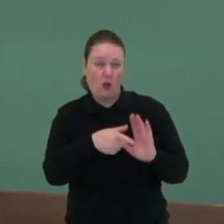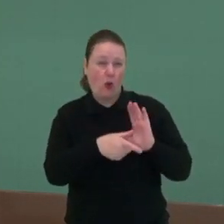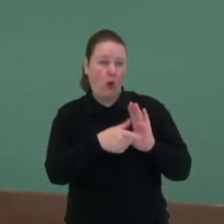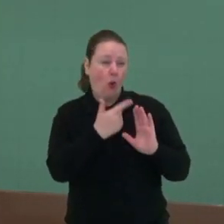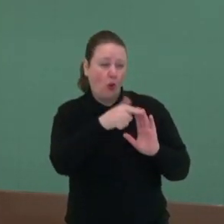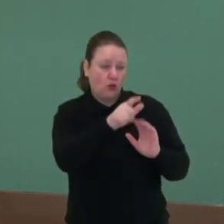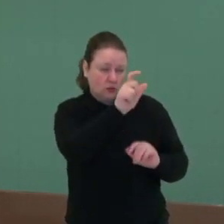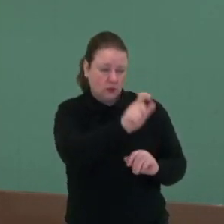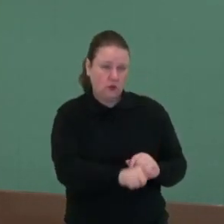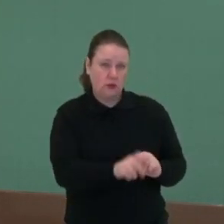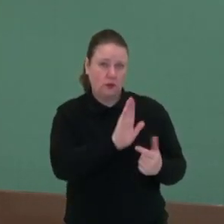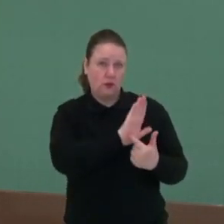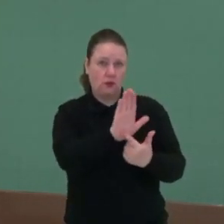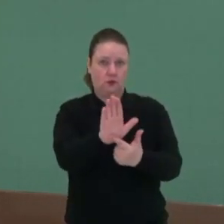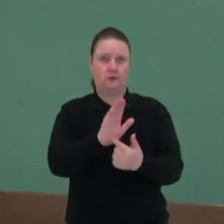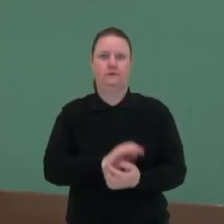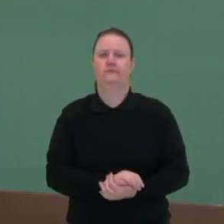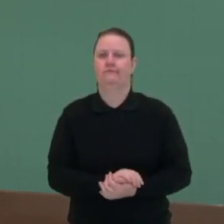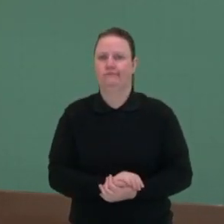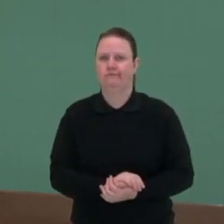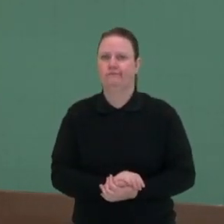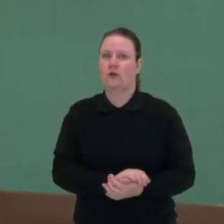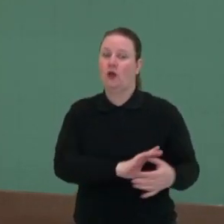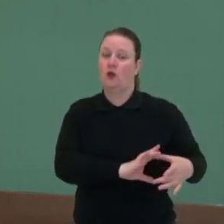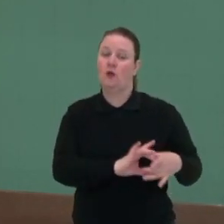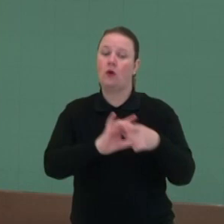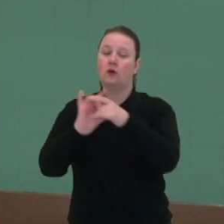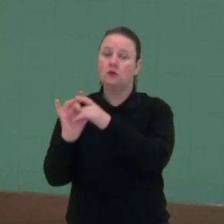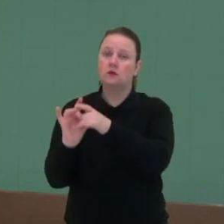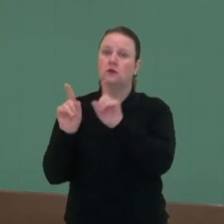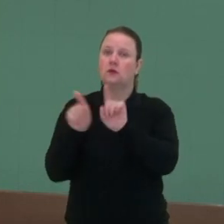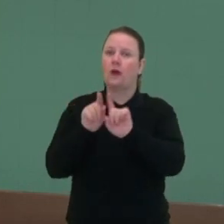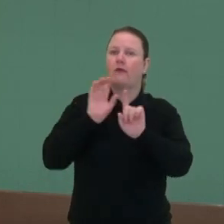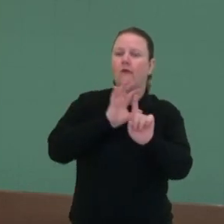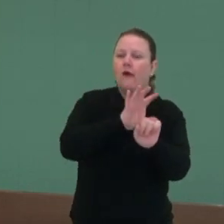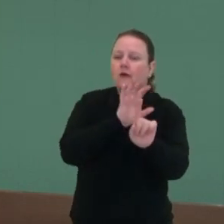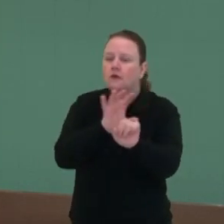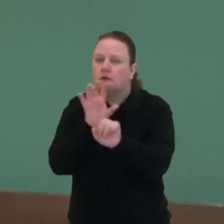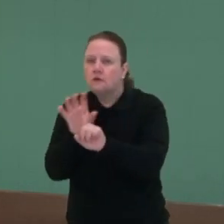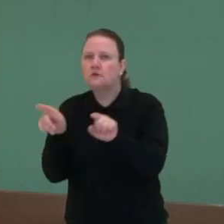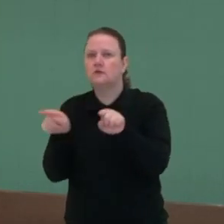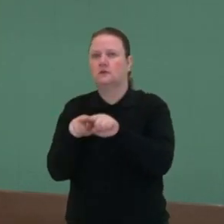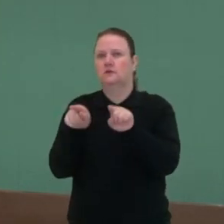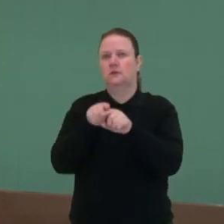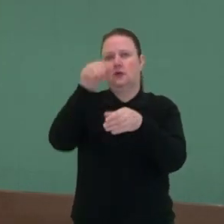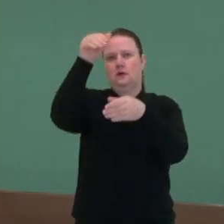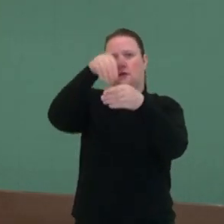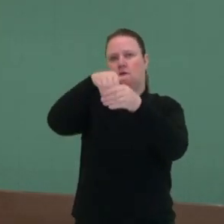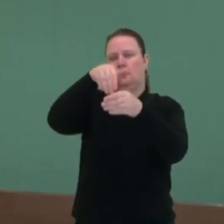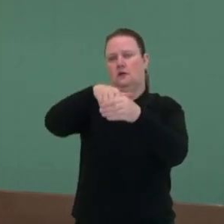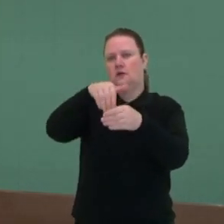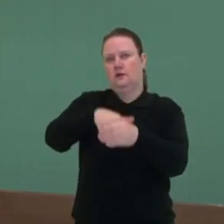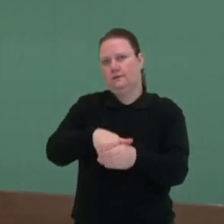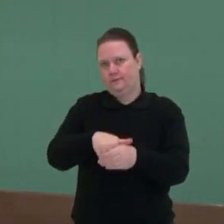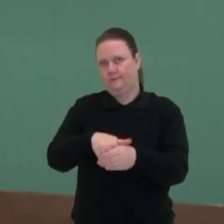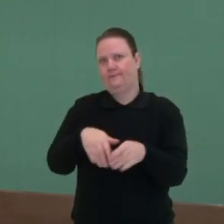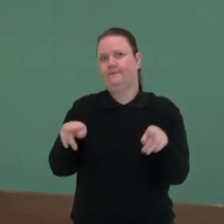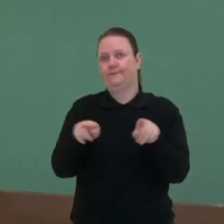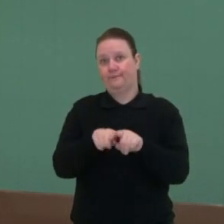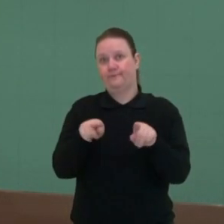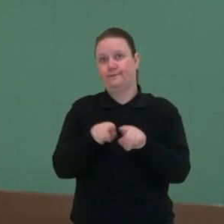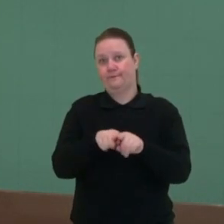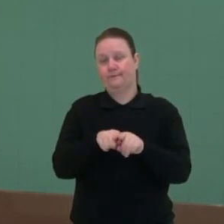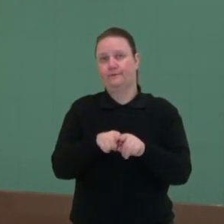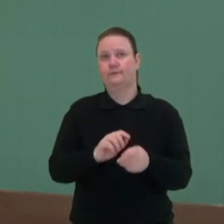estaria apresentando. Então, contexto da Guerra Fria influenciando também essa eleição de 1989